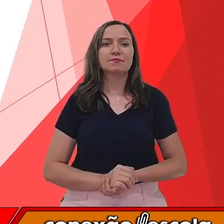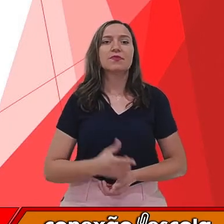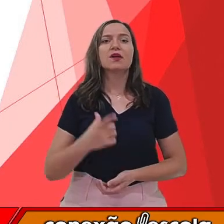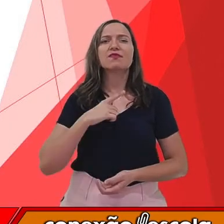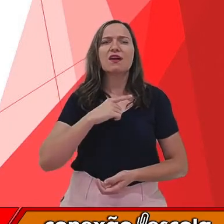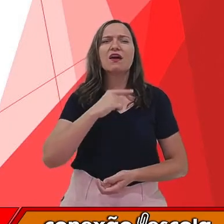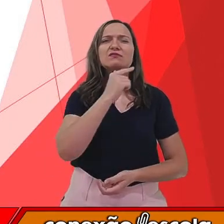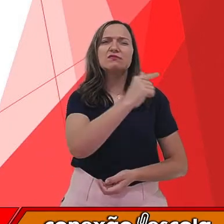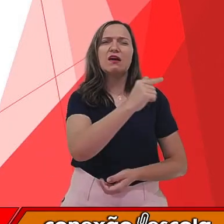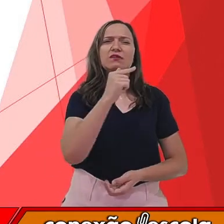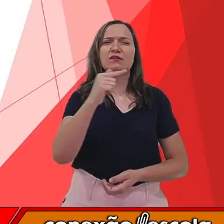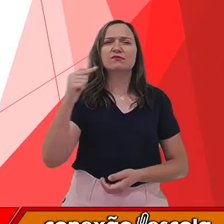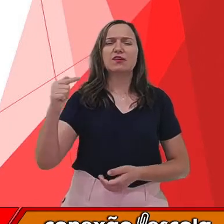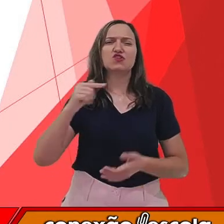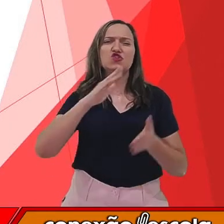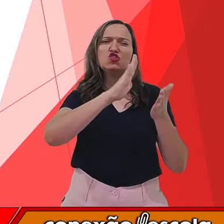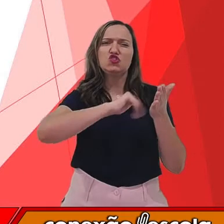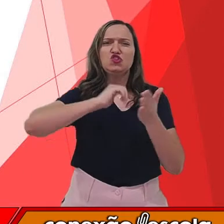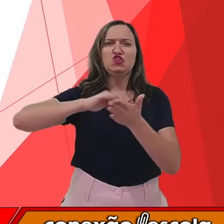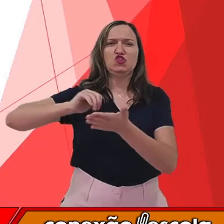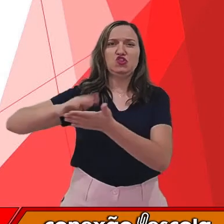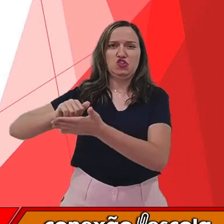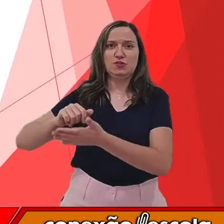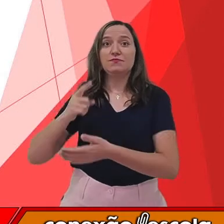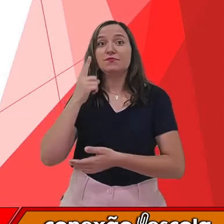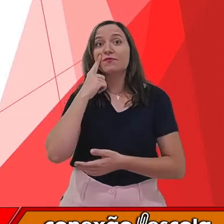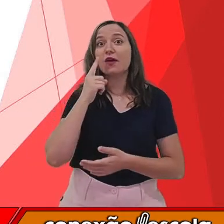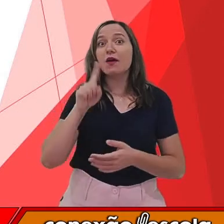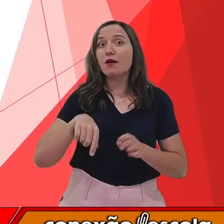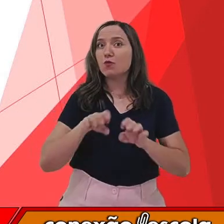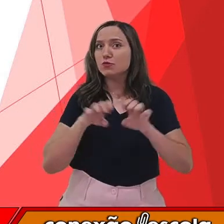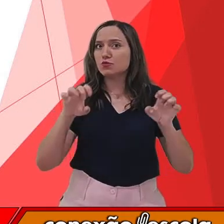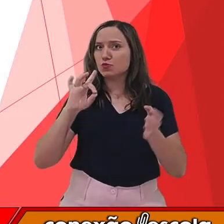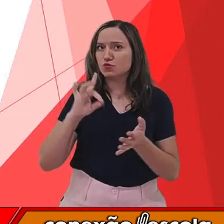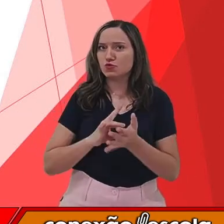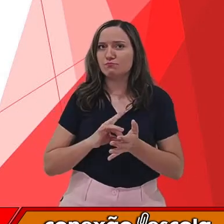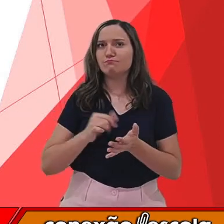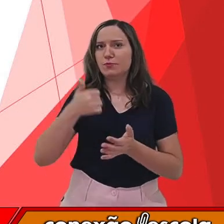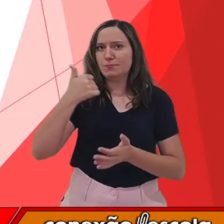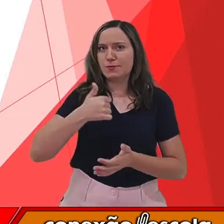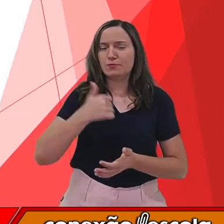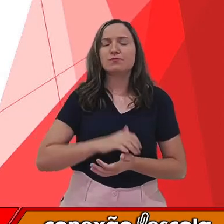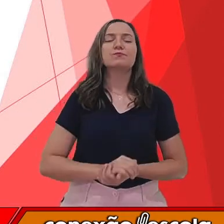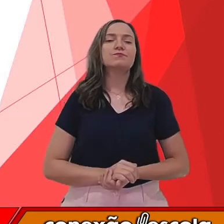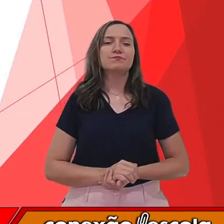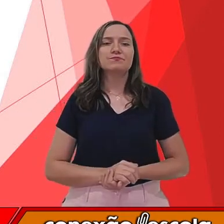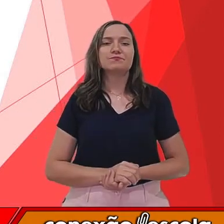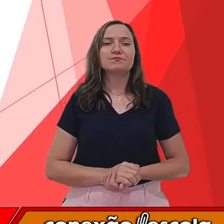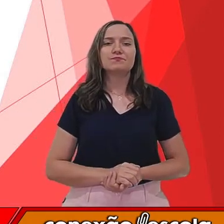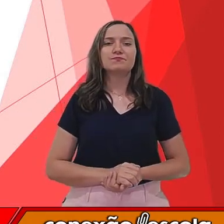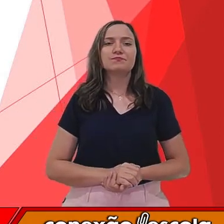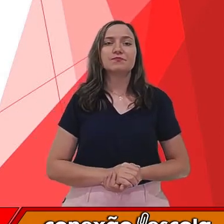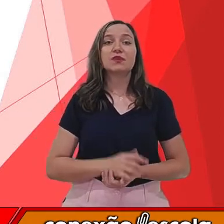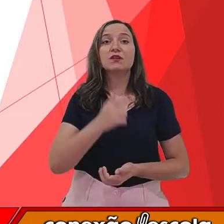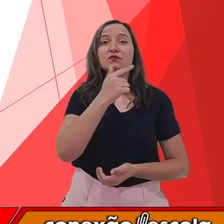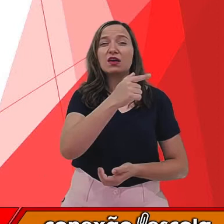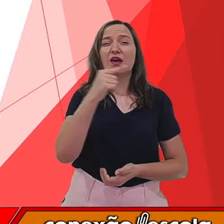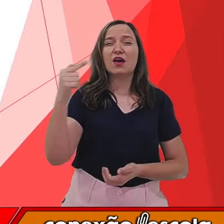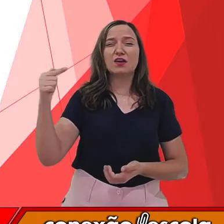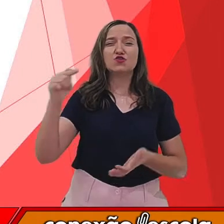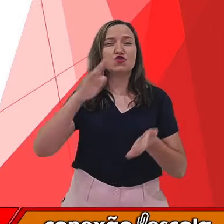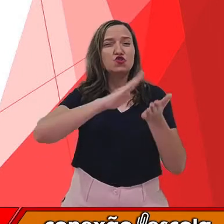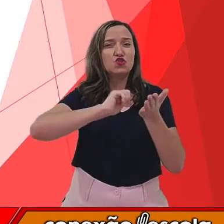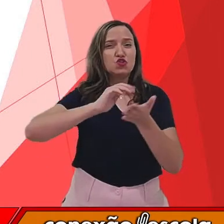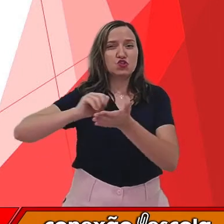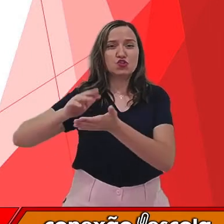um dos membros da equação da minha equação original retirando os sete eu vou ter a equação com o